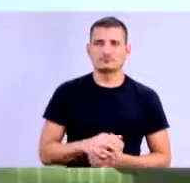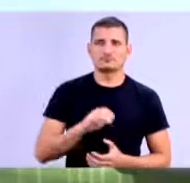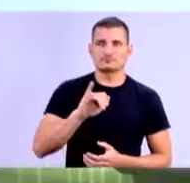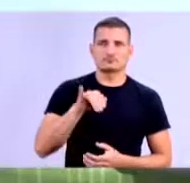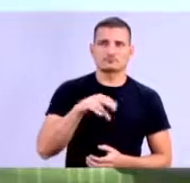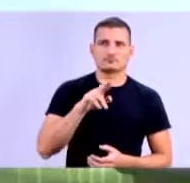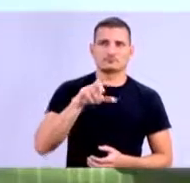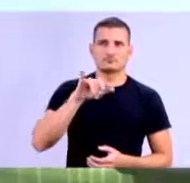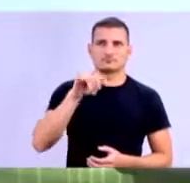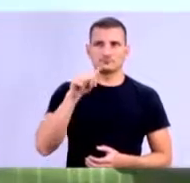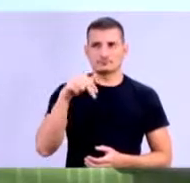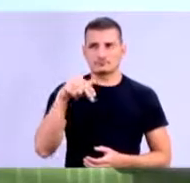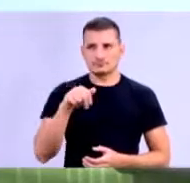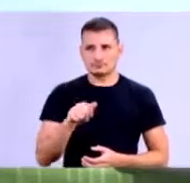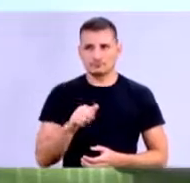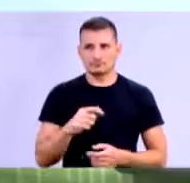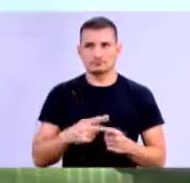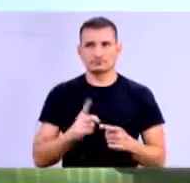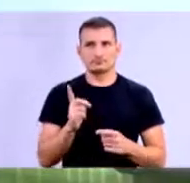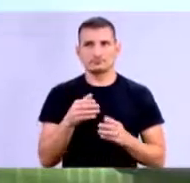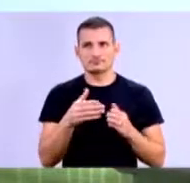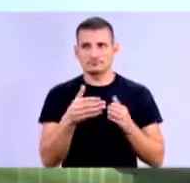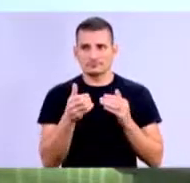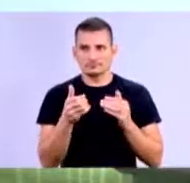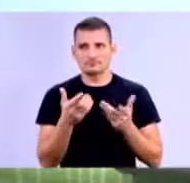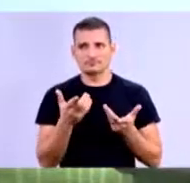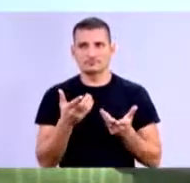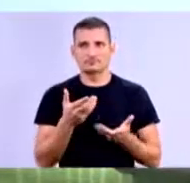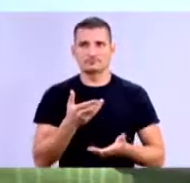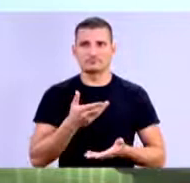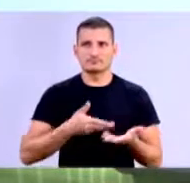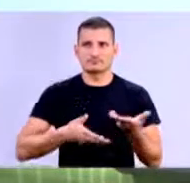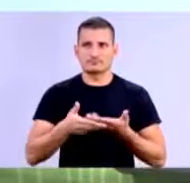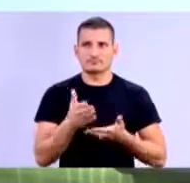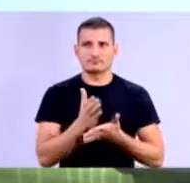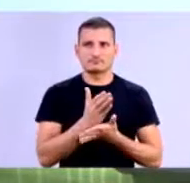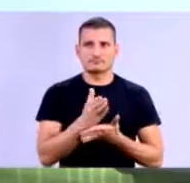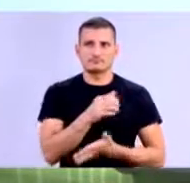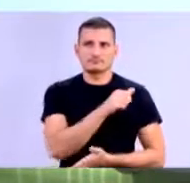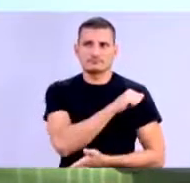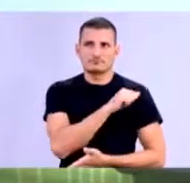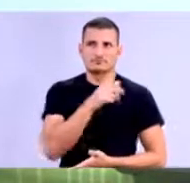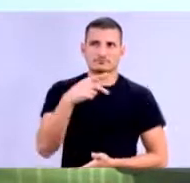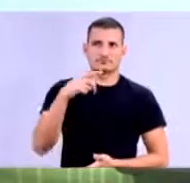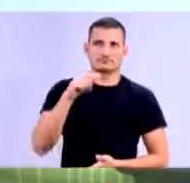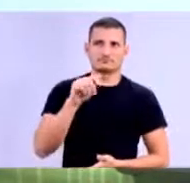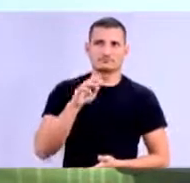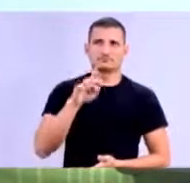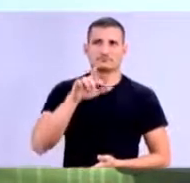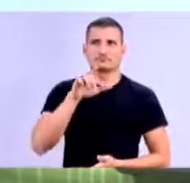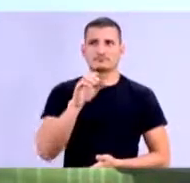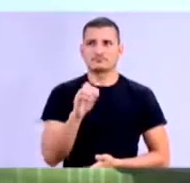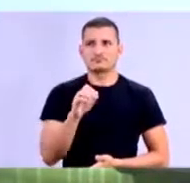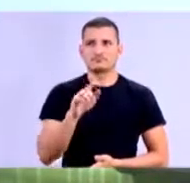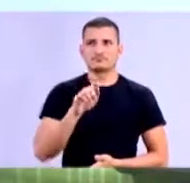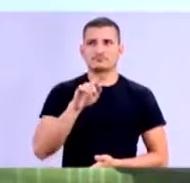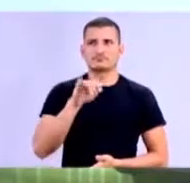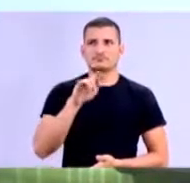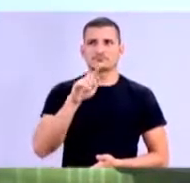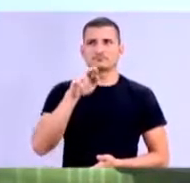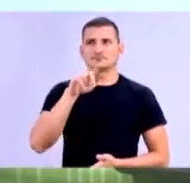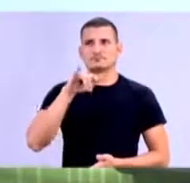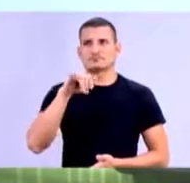Juliana, porque eles pediram, mostraram a interação de alguns alunos, o Pablo, a Gigliane, José